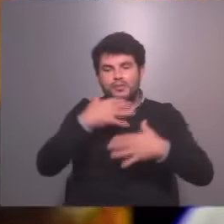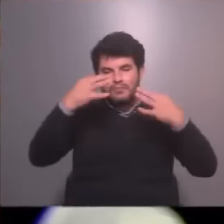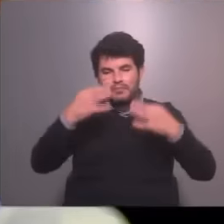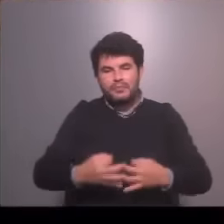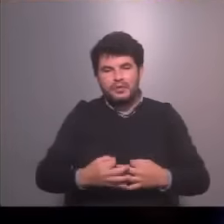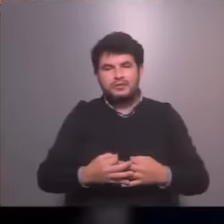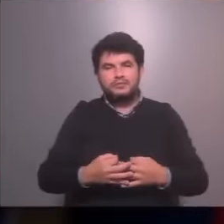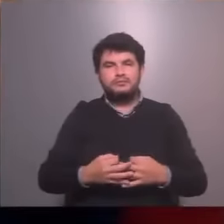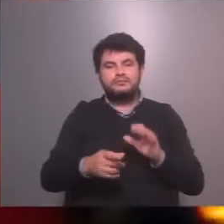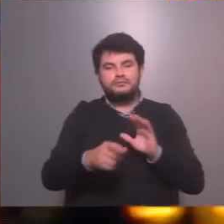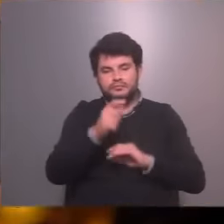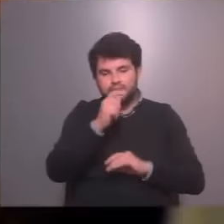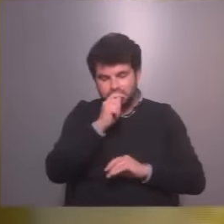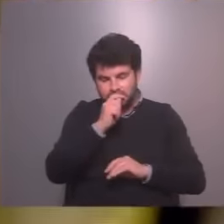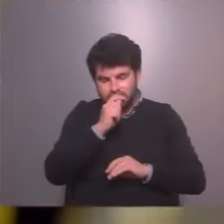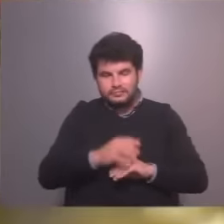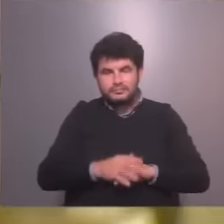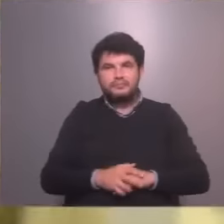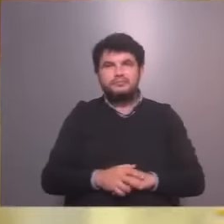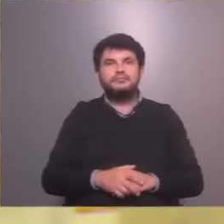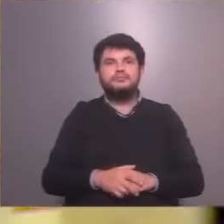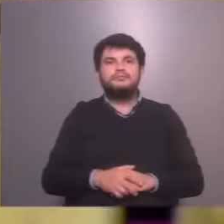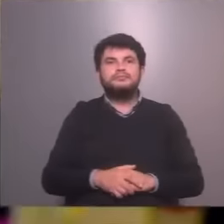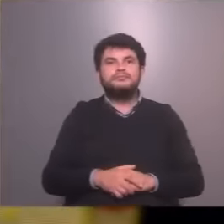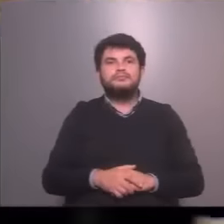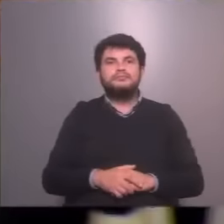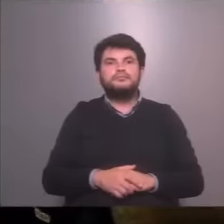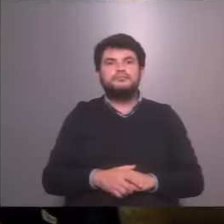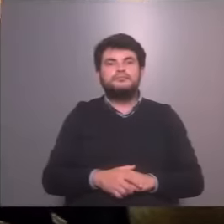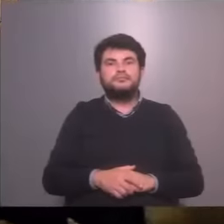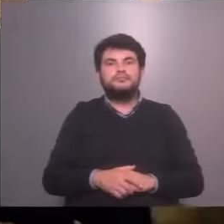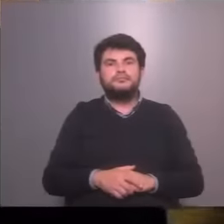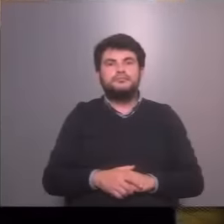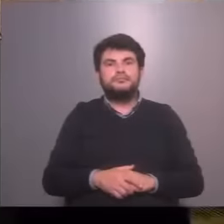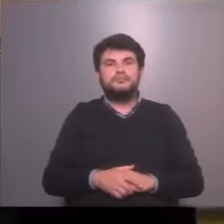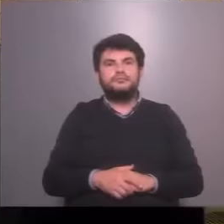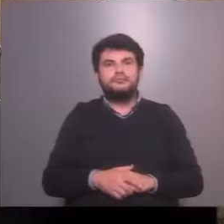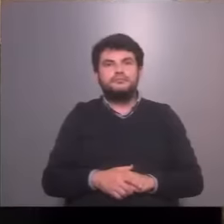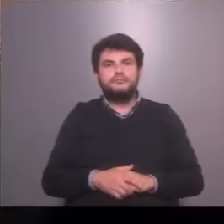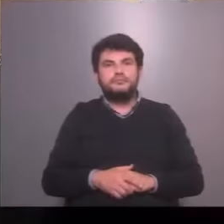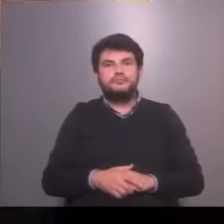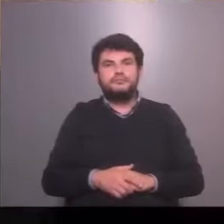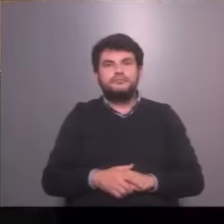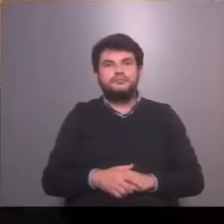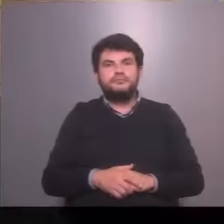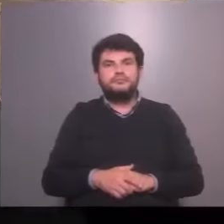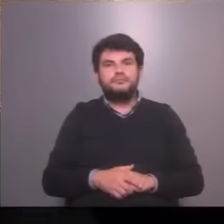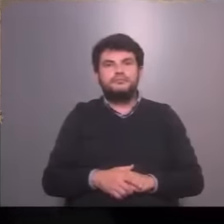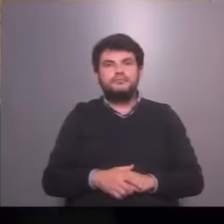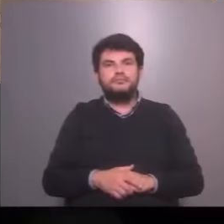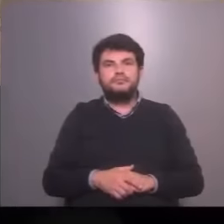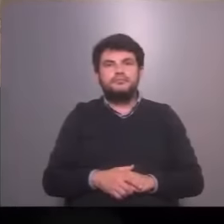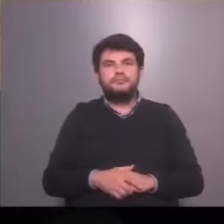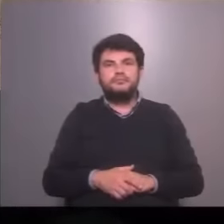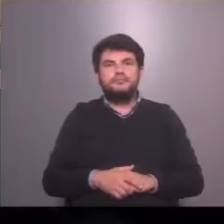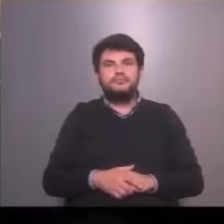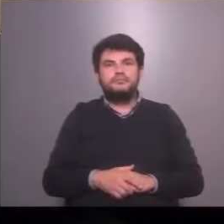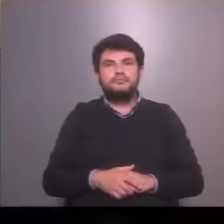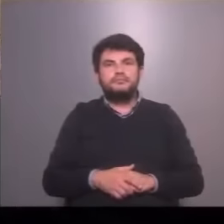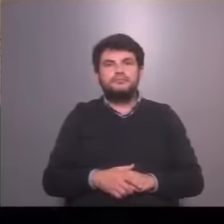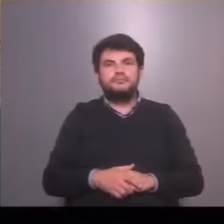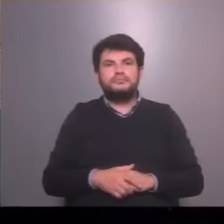Deus, rogai por nós, pecadores, agora e na hora da nossa morte. Amém.